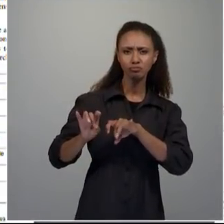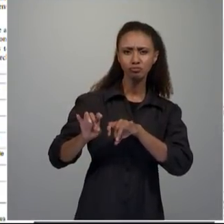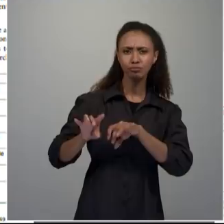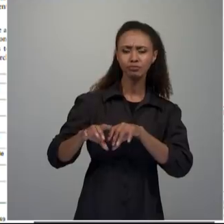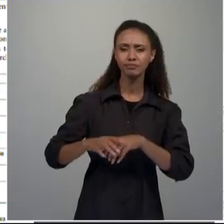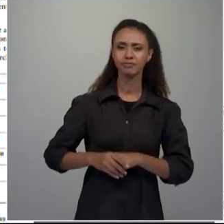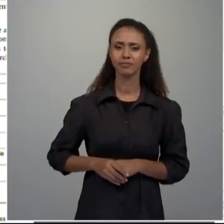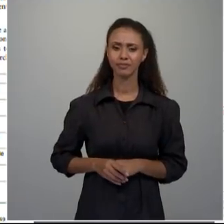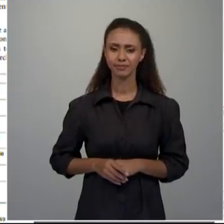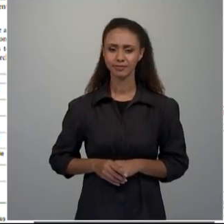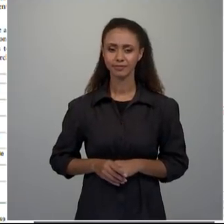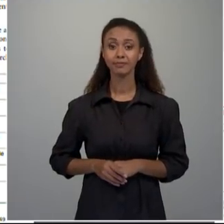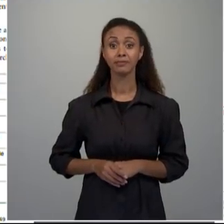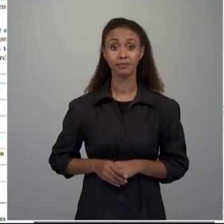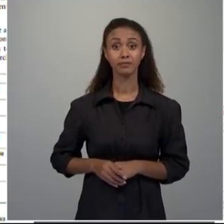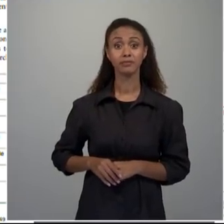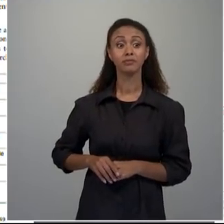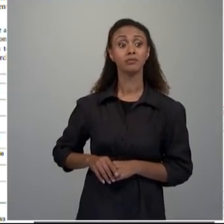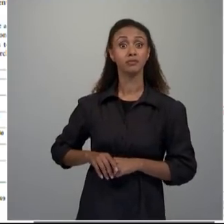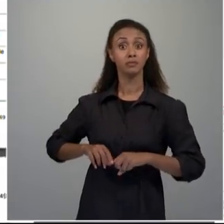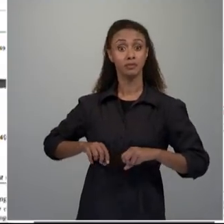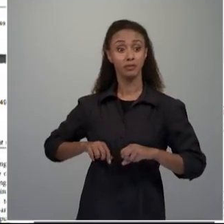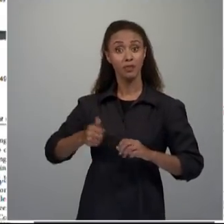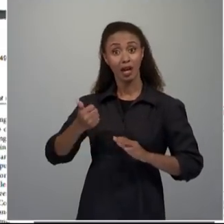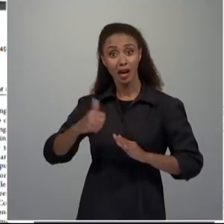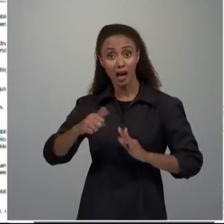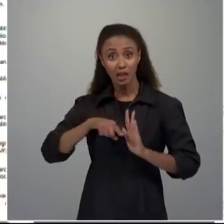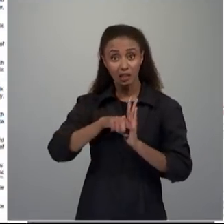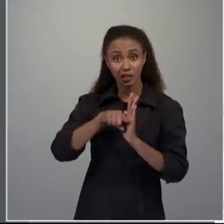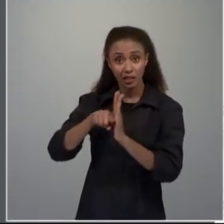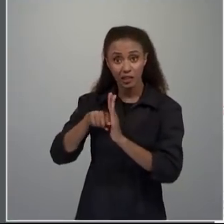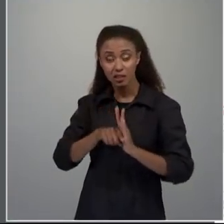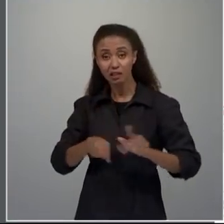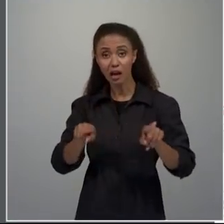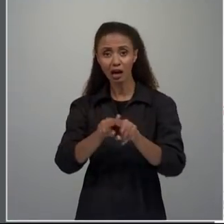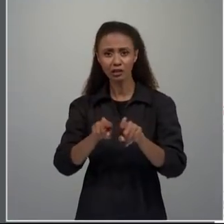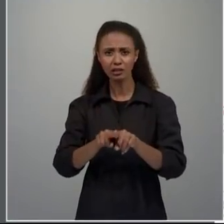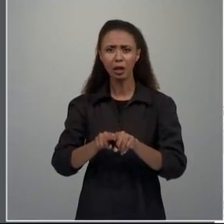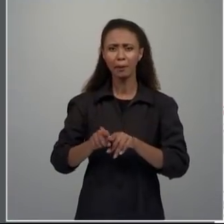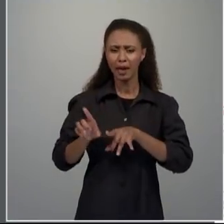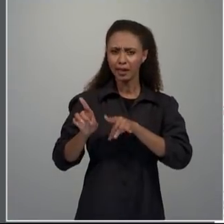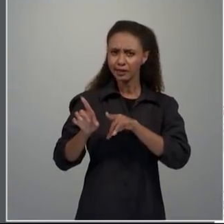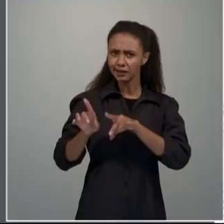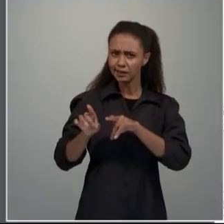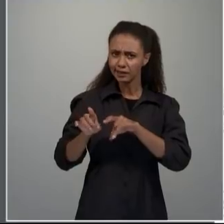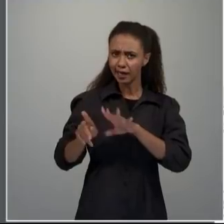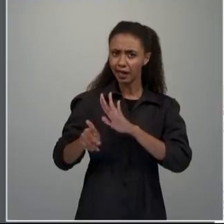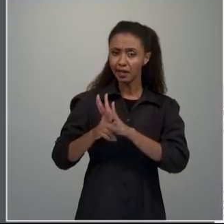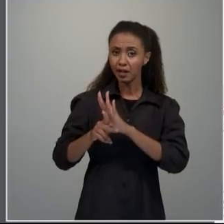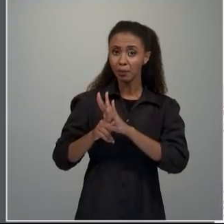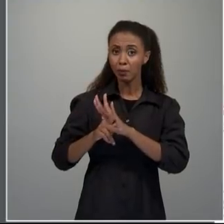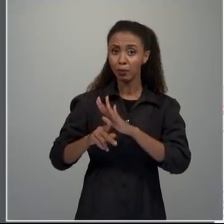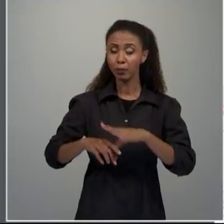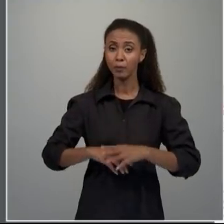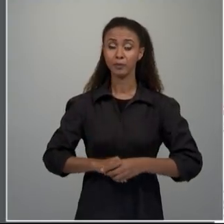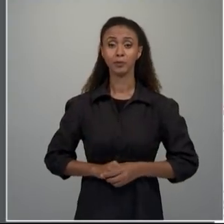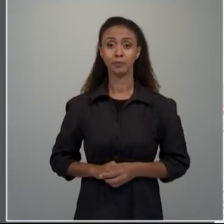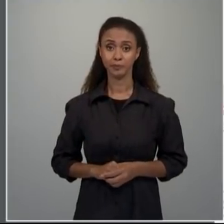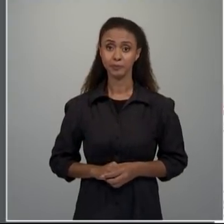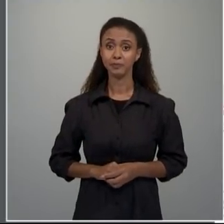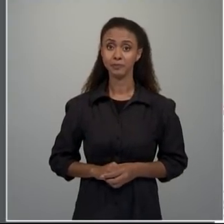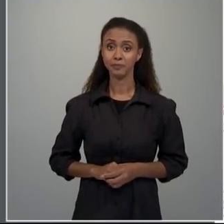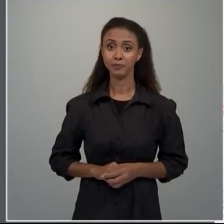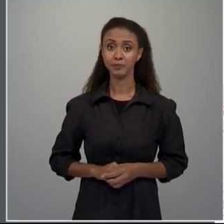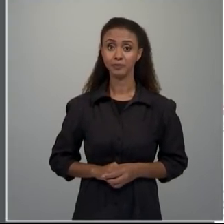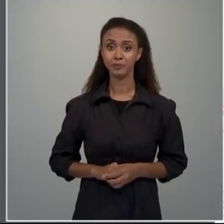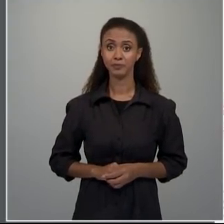grande ó as análises e técnicas vão descendo o pau agora vamos lá vem da análise técnica